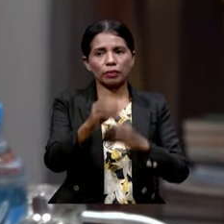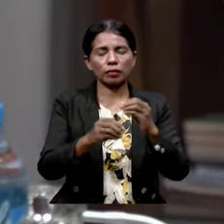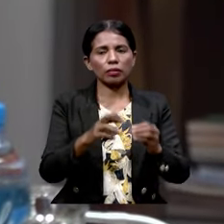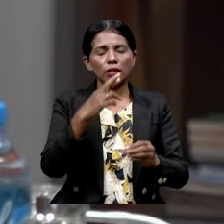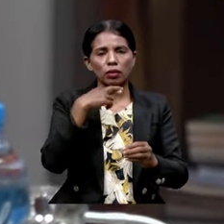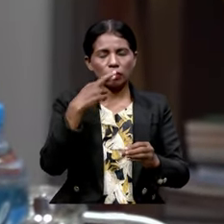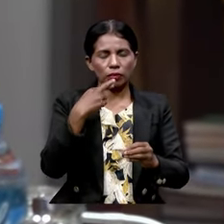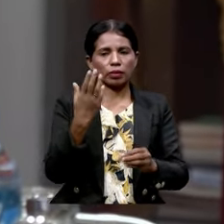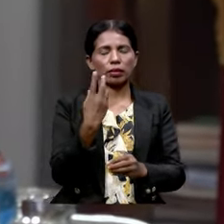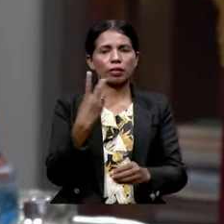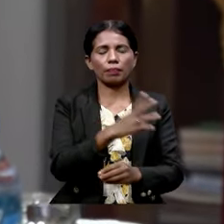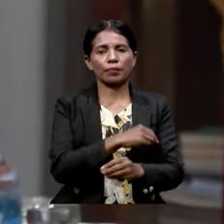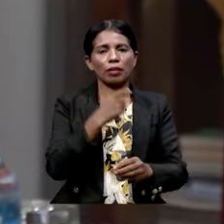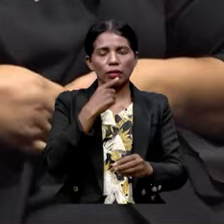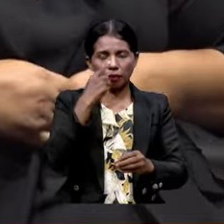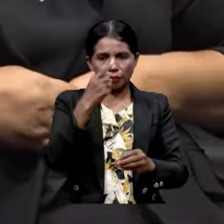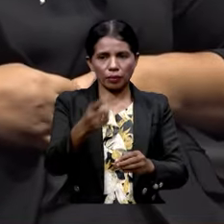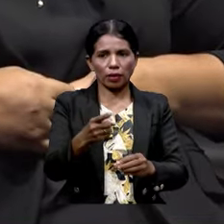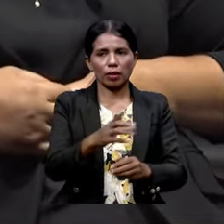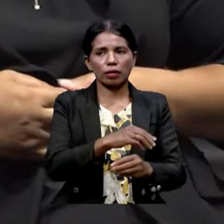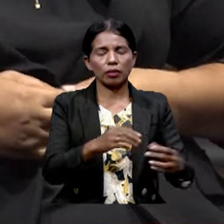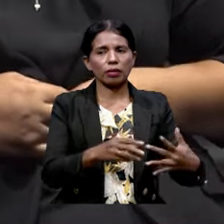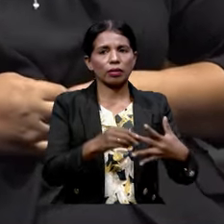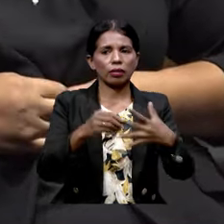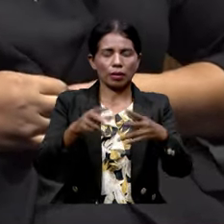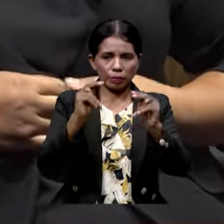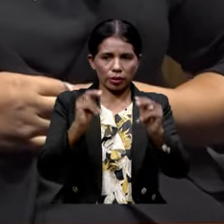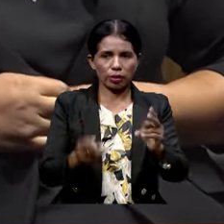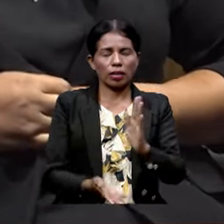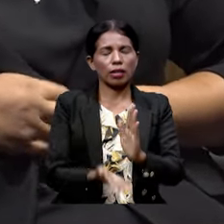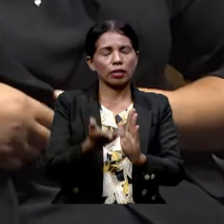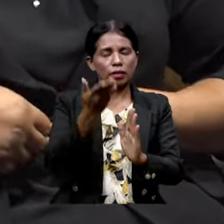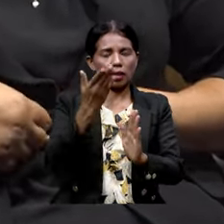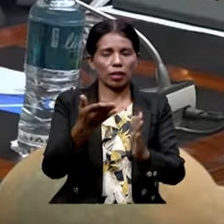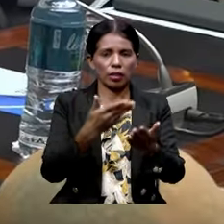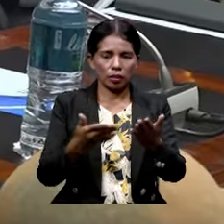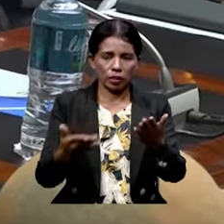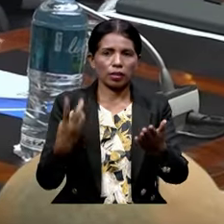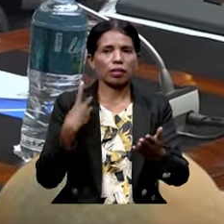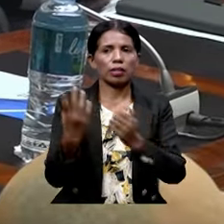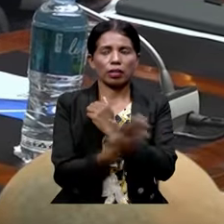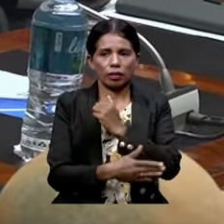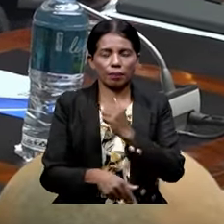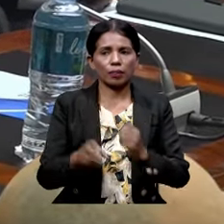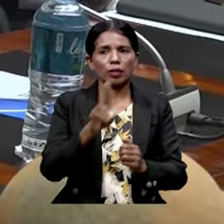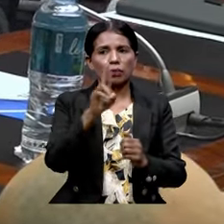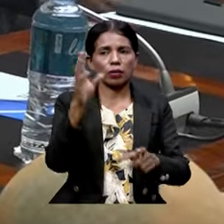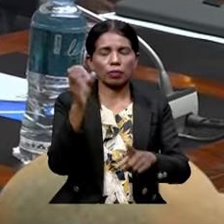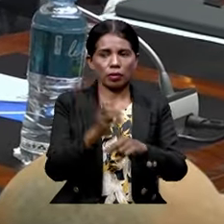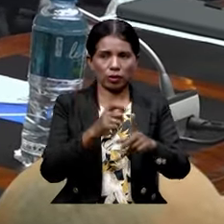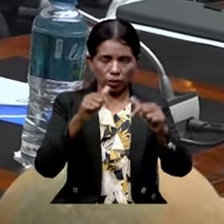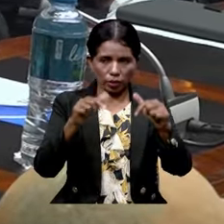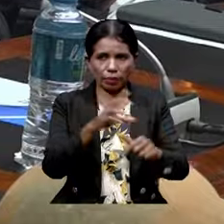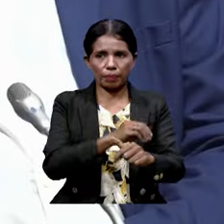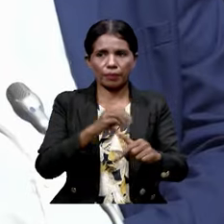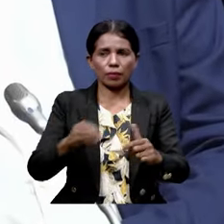e Railaran, Jorge Serrano Ateden, única solução mas precisa sair produção e Railaran. Niamos aproveita a oportunidade de ne,